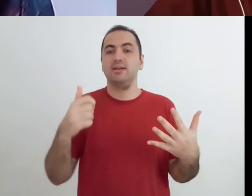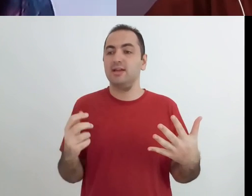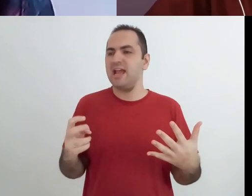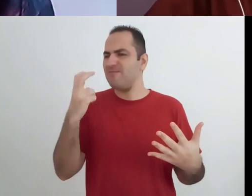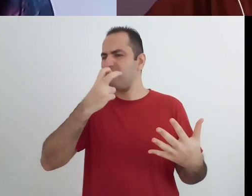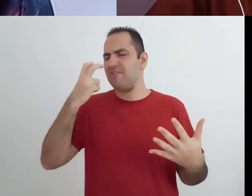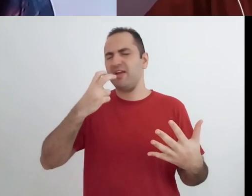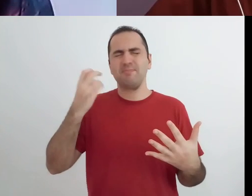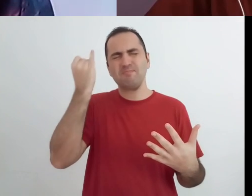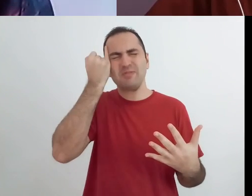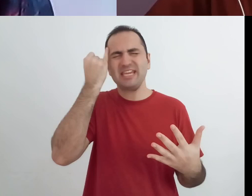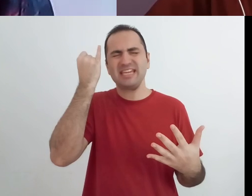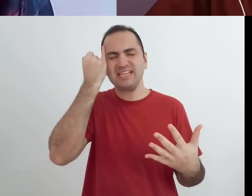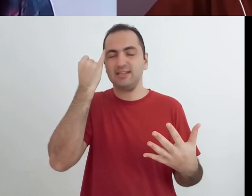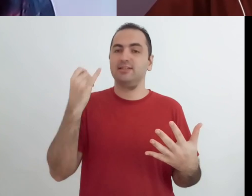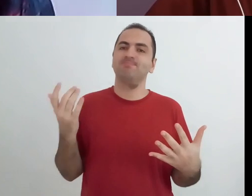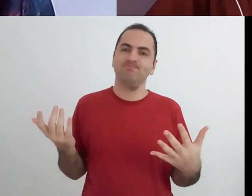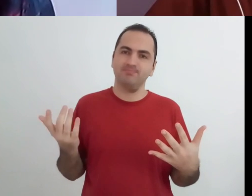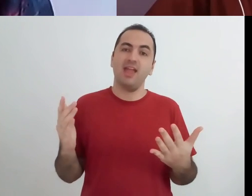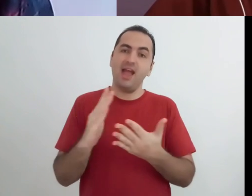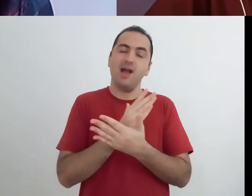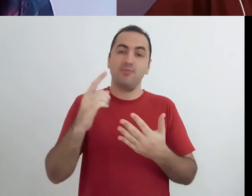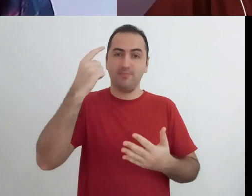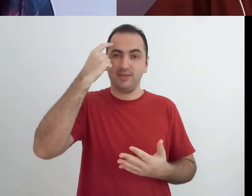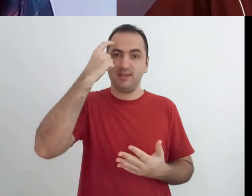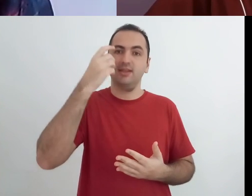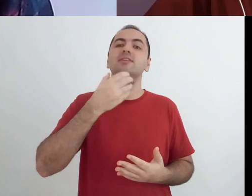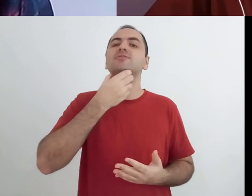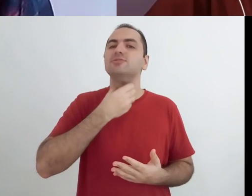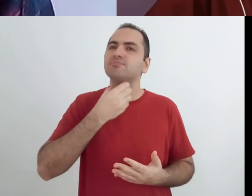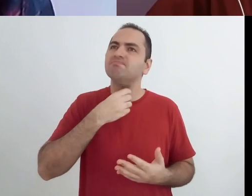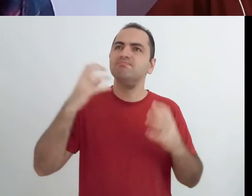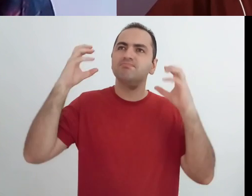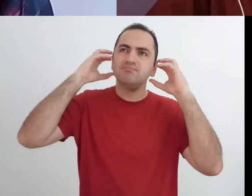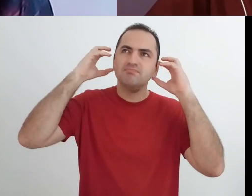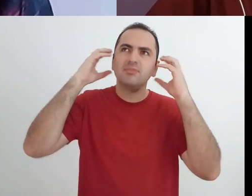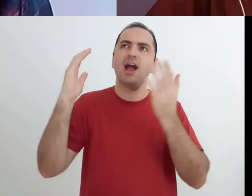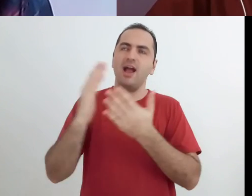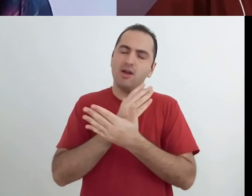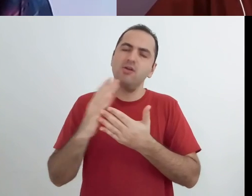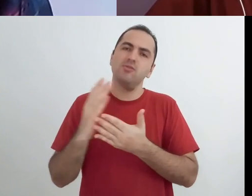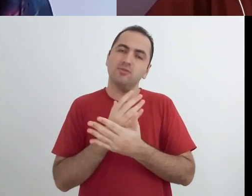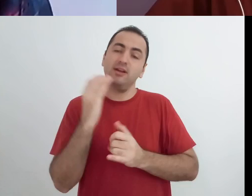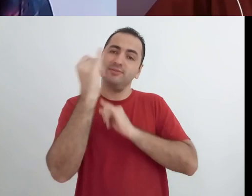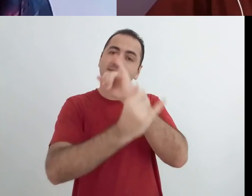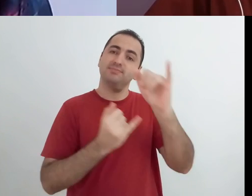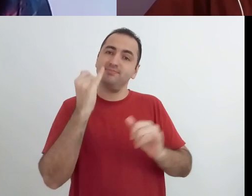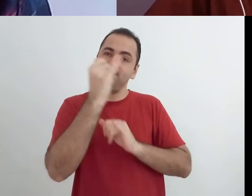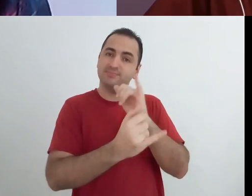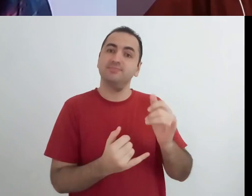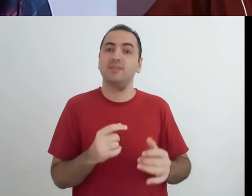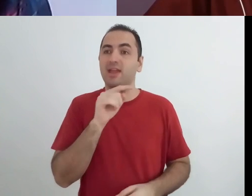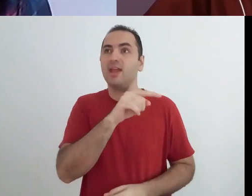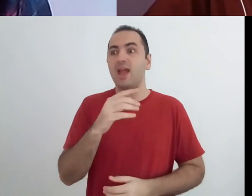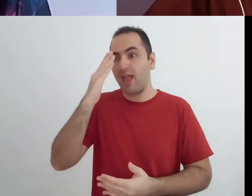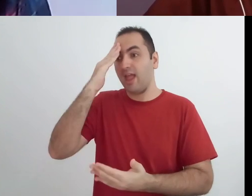isso também não condiz, porque a língua de sinais, ou qualquer outro idioma, ele serve de suporte de pensamento. Tem vários estudos